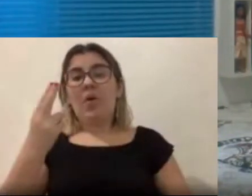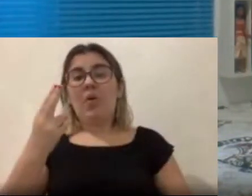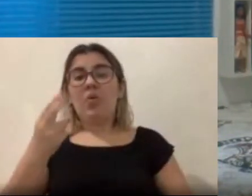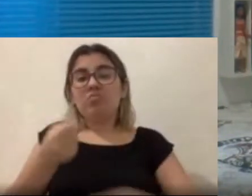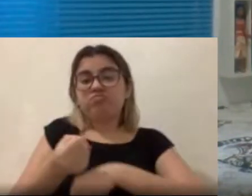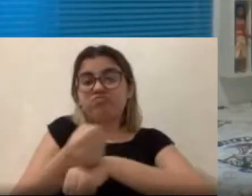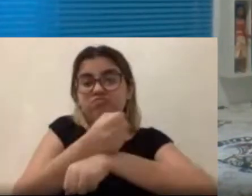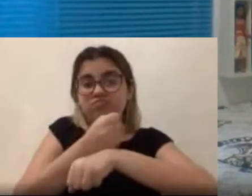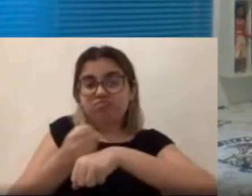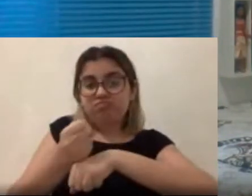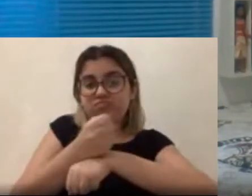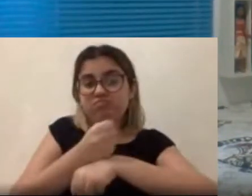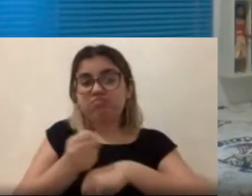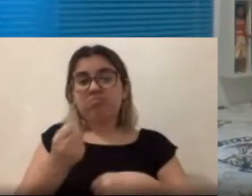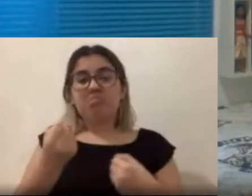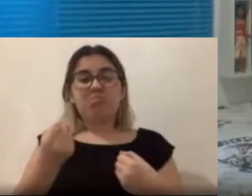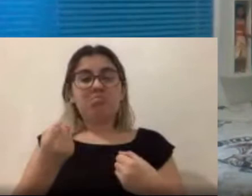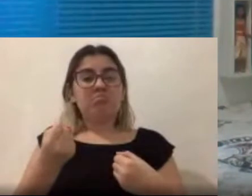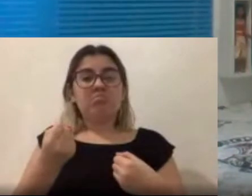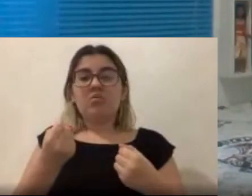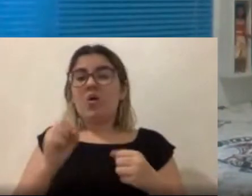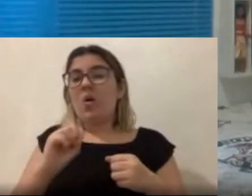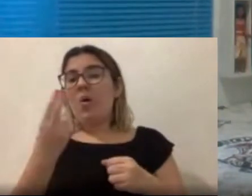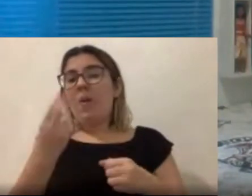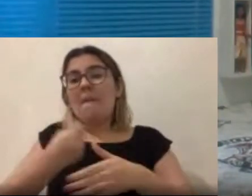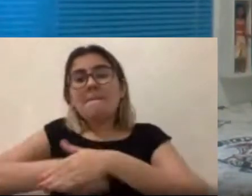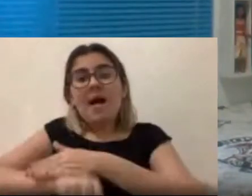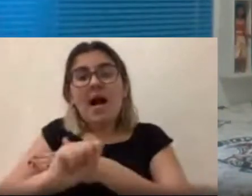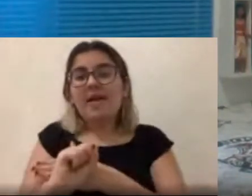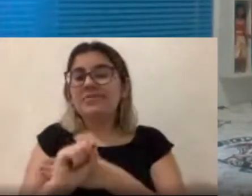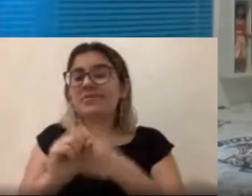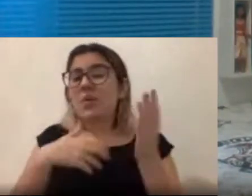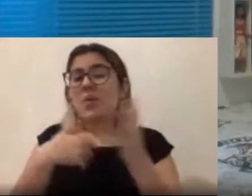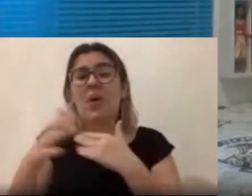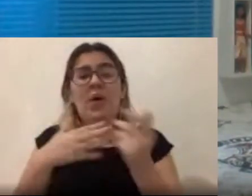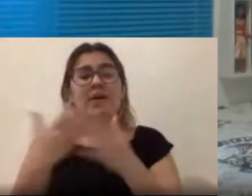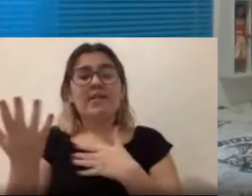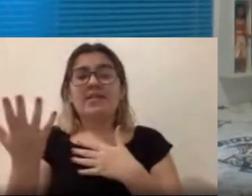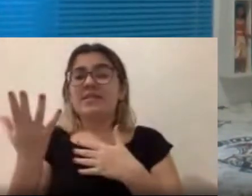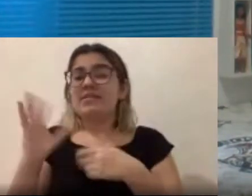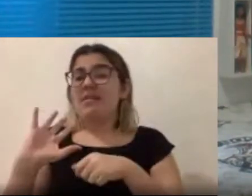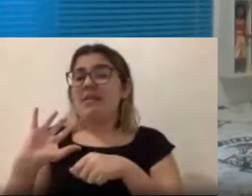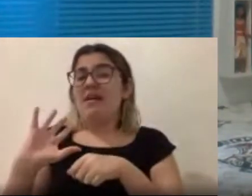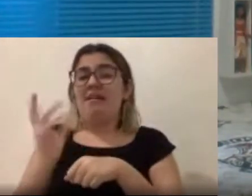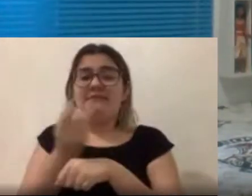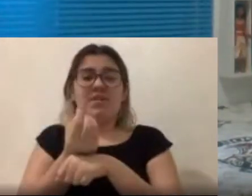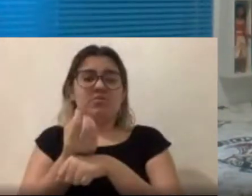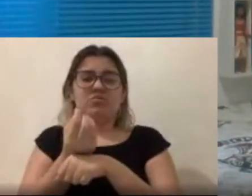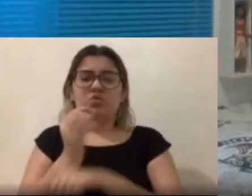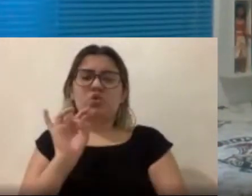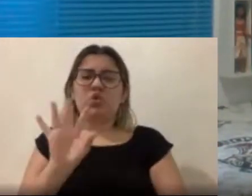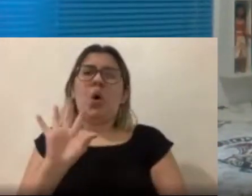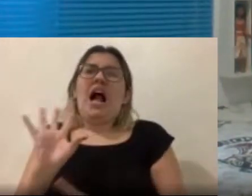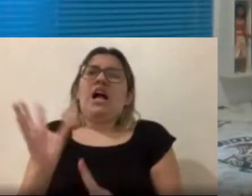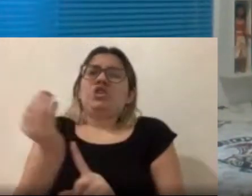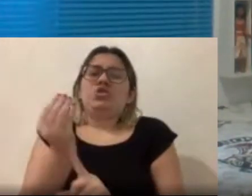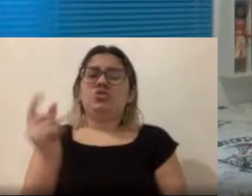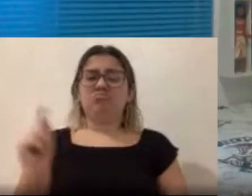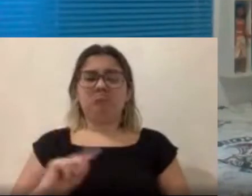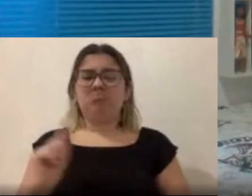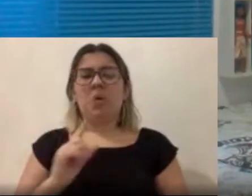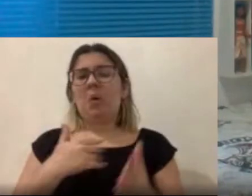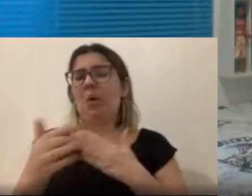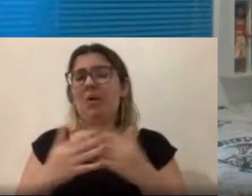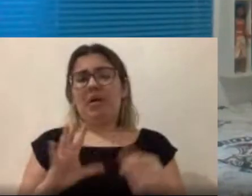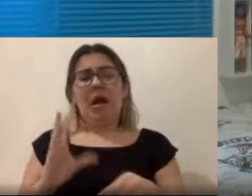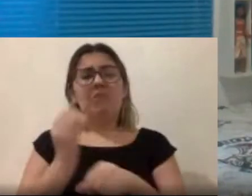pode ser aplicada em qualquer evento, não só ao movimento artístico, a um evento artístico. Eu, enquanto